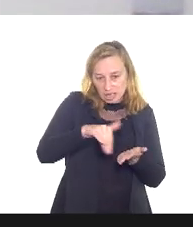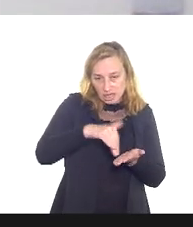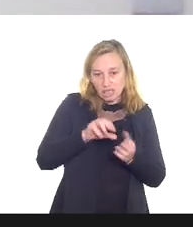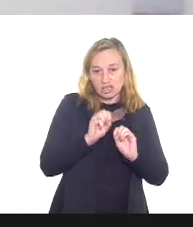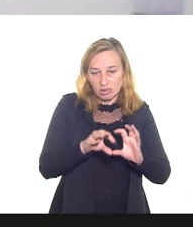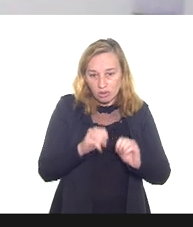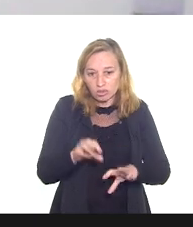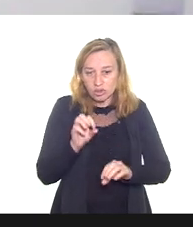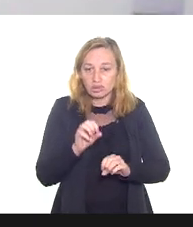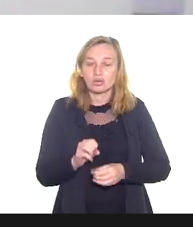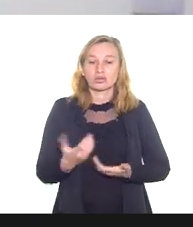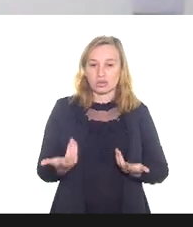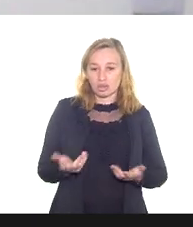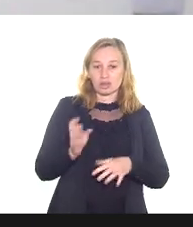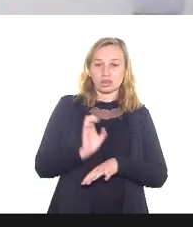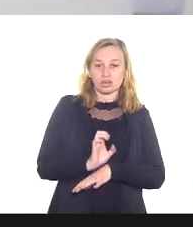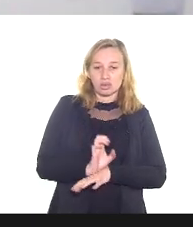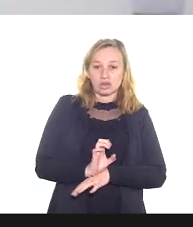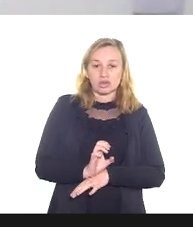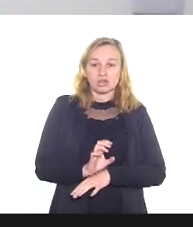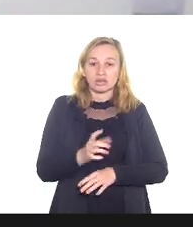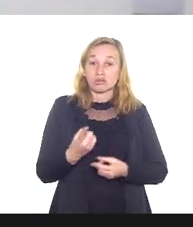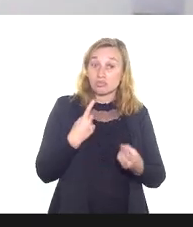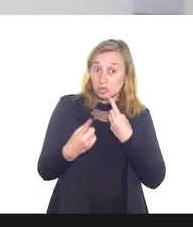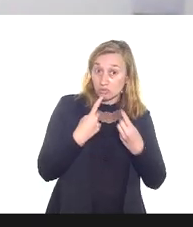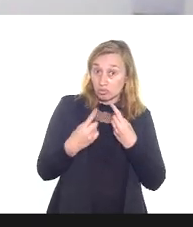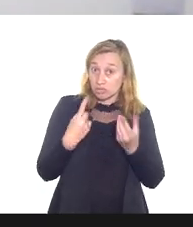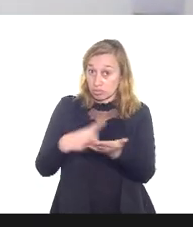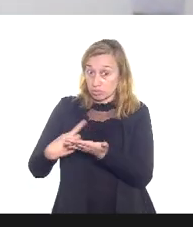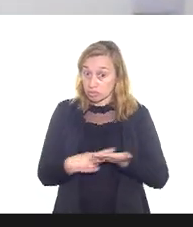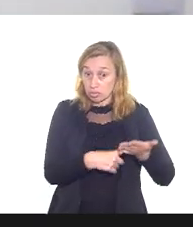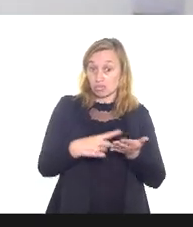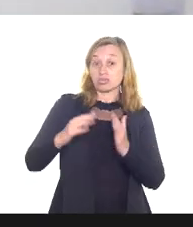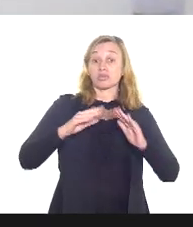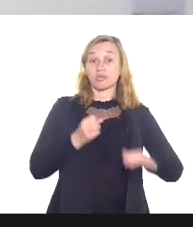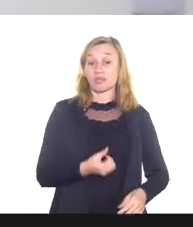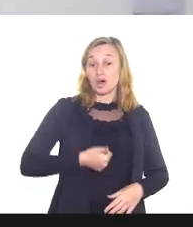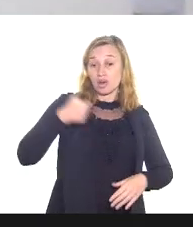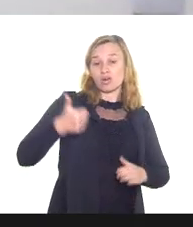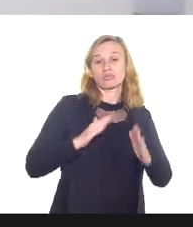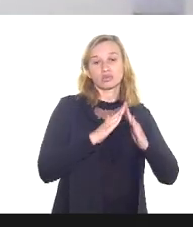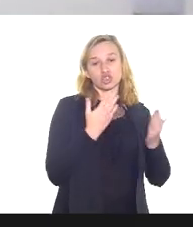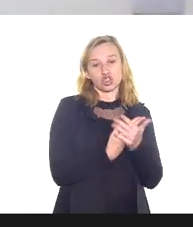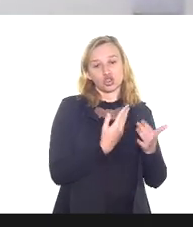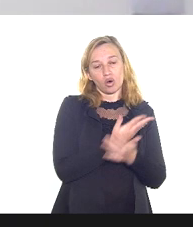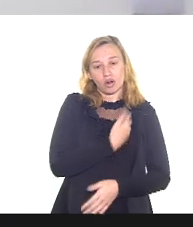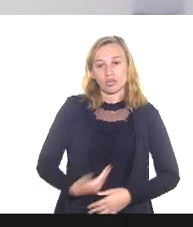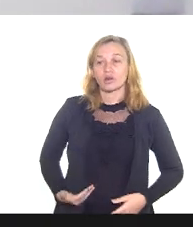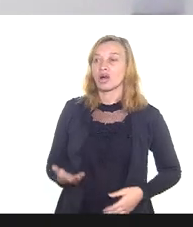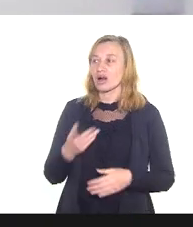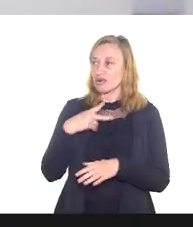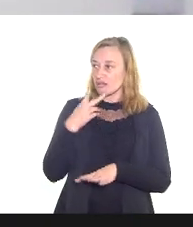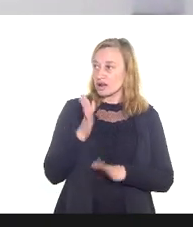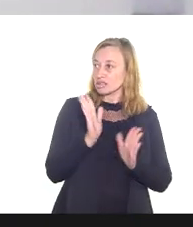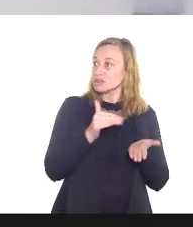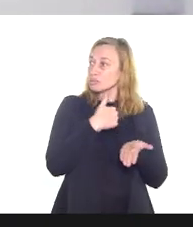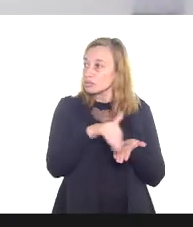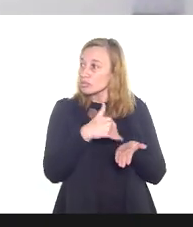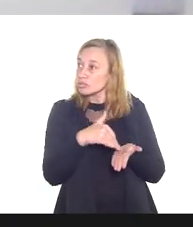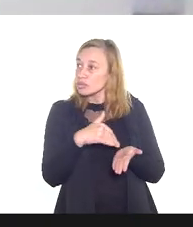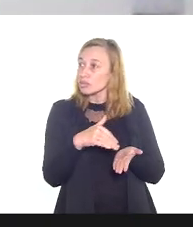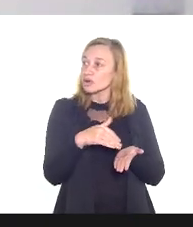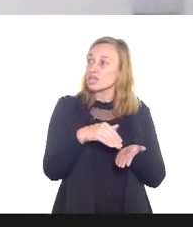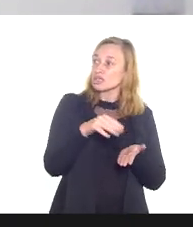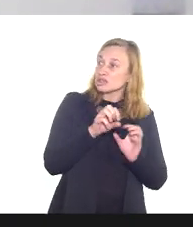que a gente entende que essa é uma ação que tem que ser combinada pelo bem da escola pública. Mas então eu repasso a palavra para a professora